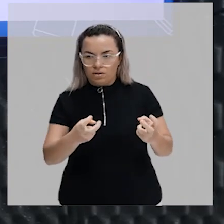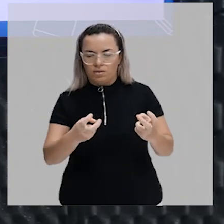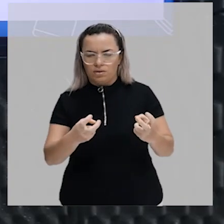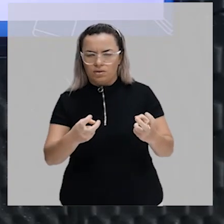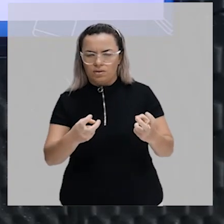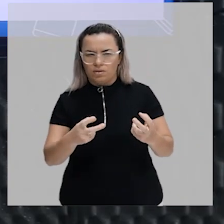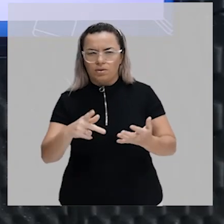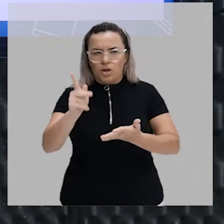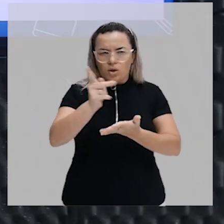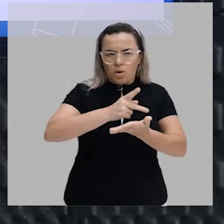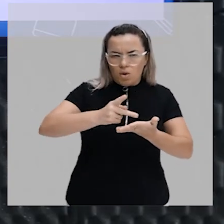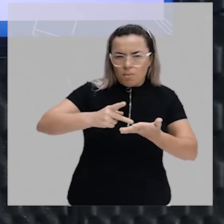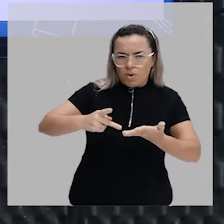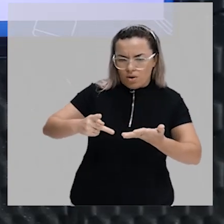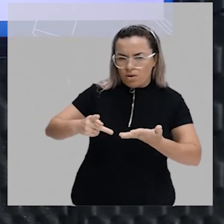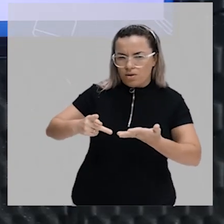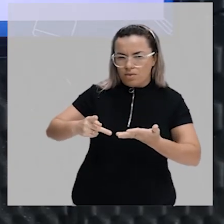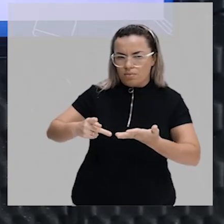poema?